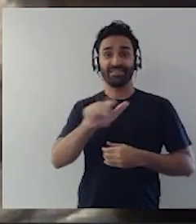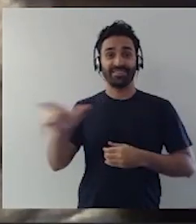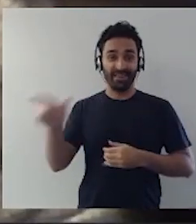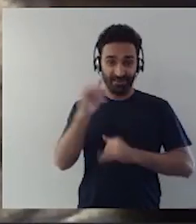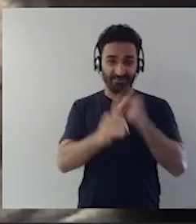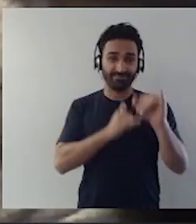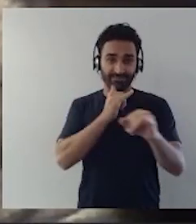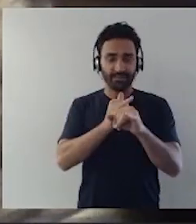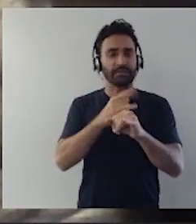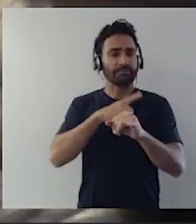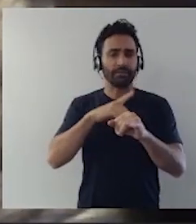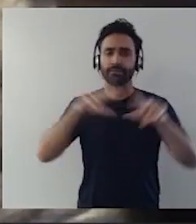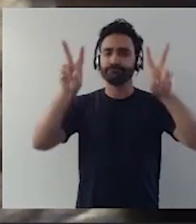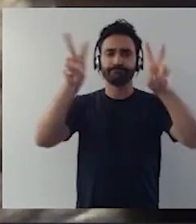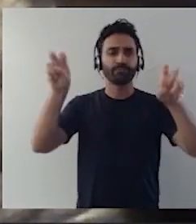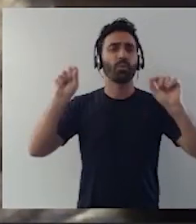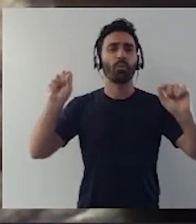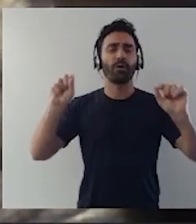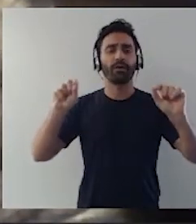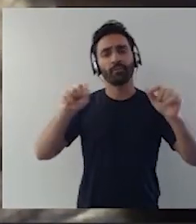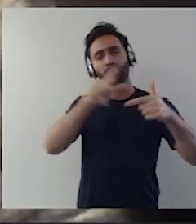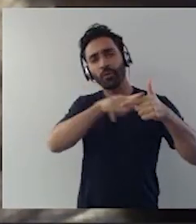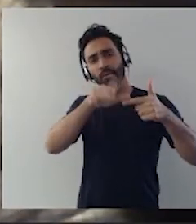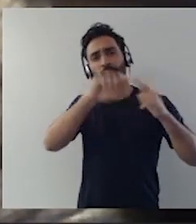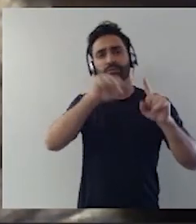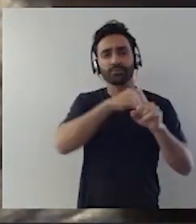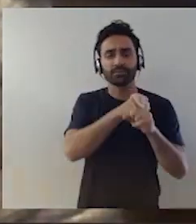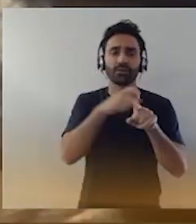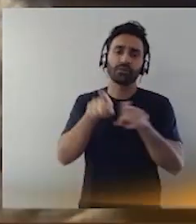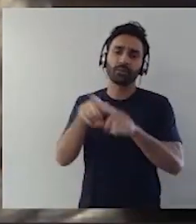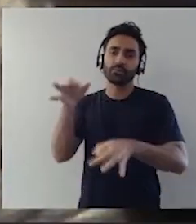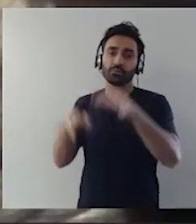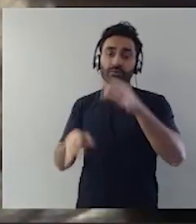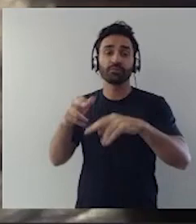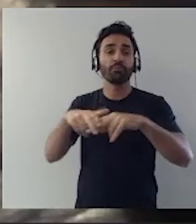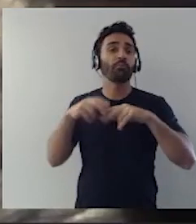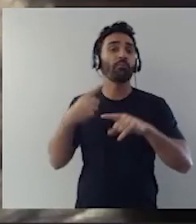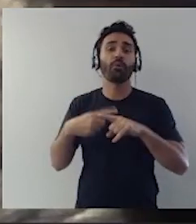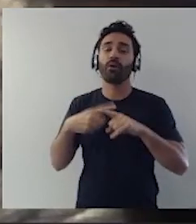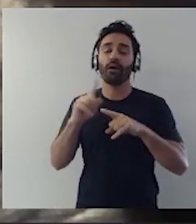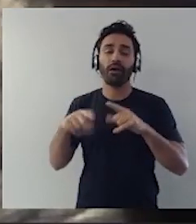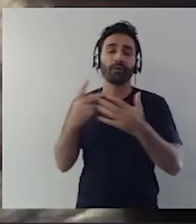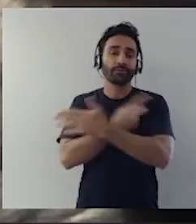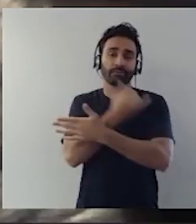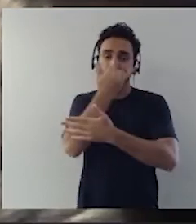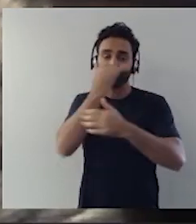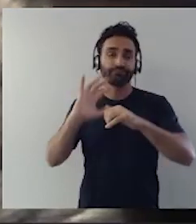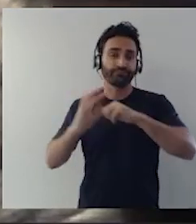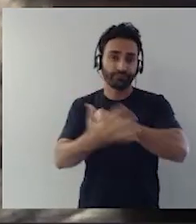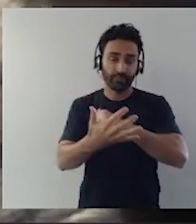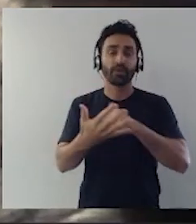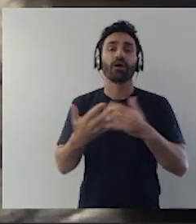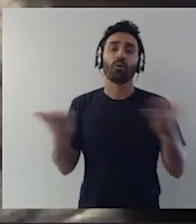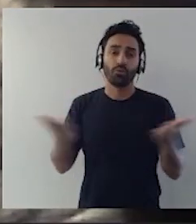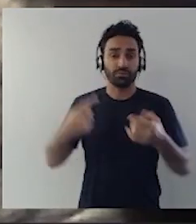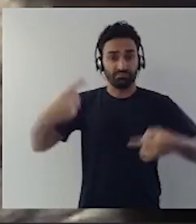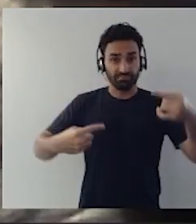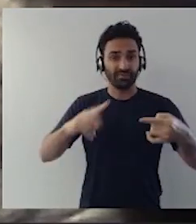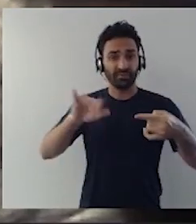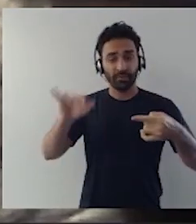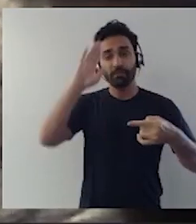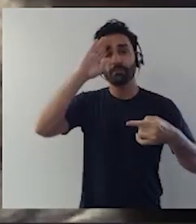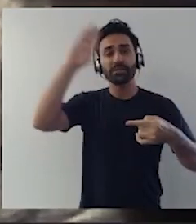das repercussões sociais e jurídicas em face da pandemia. Hoje, neste painel, debateremos as